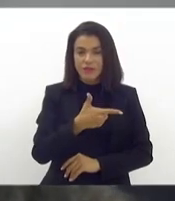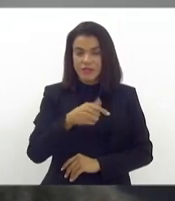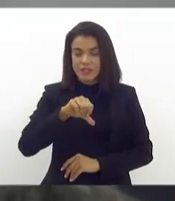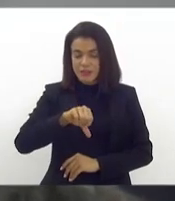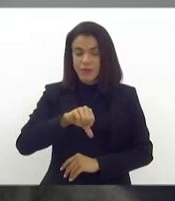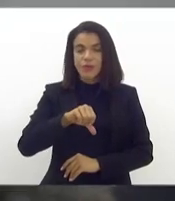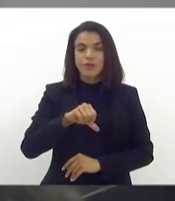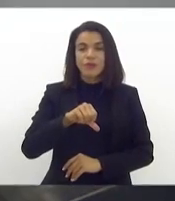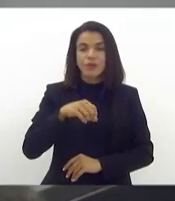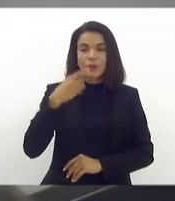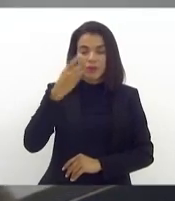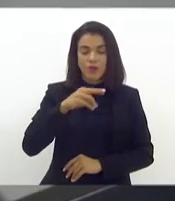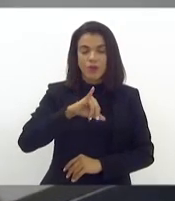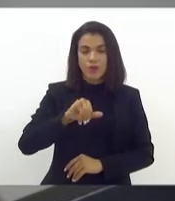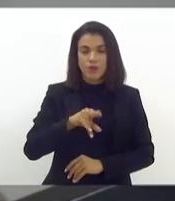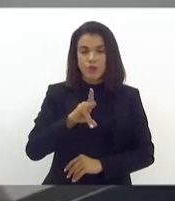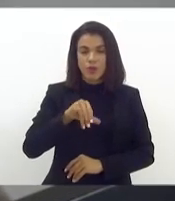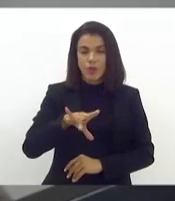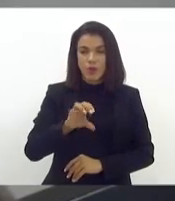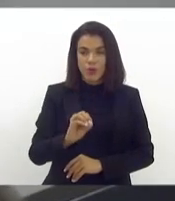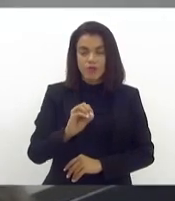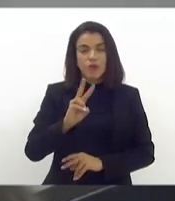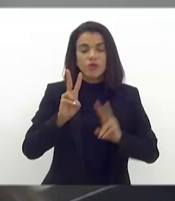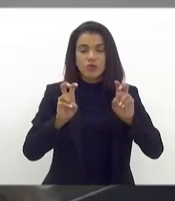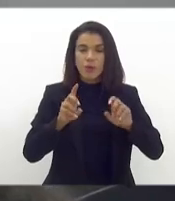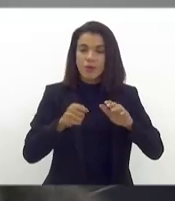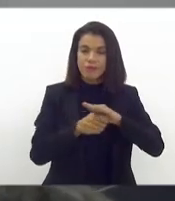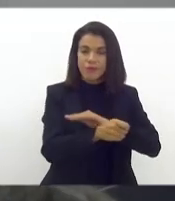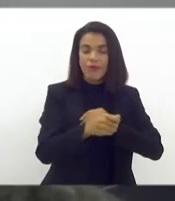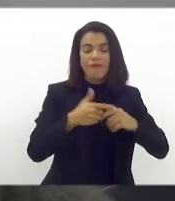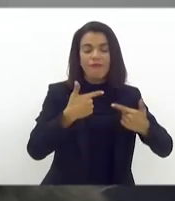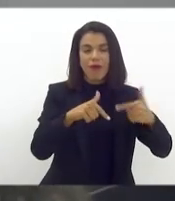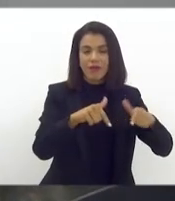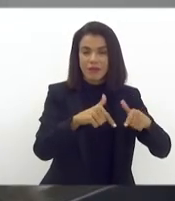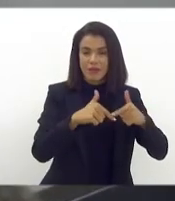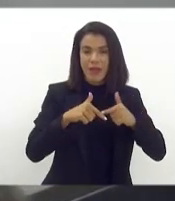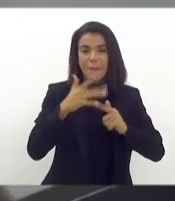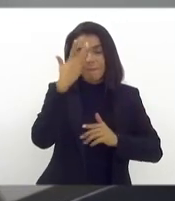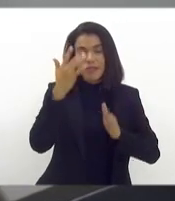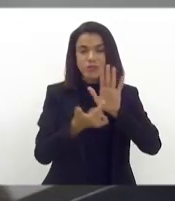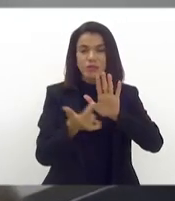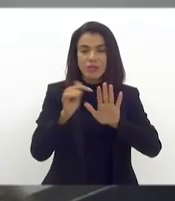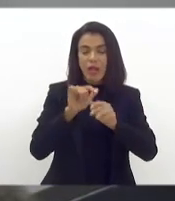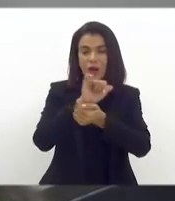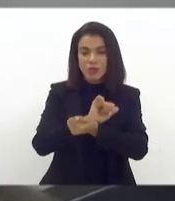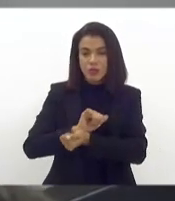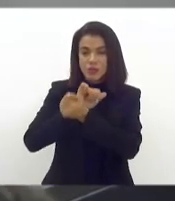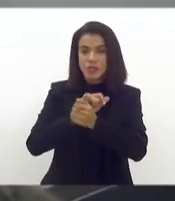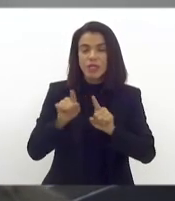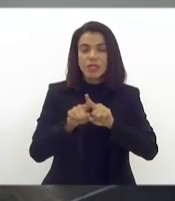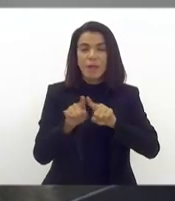do deputado Júlio Rocha, que dispõe sobre a reserva de vagas de empregos para pessoas encontradas em condição análoga à escravidão e